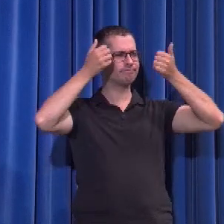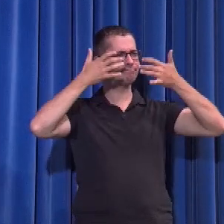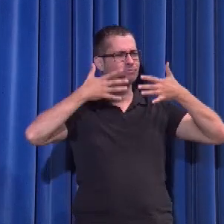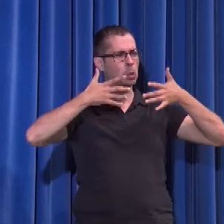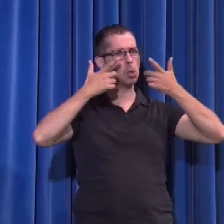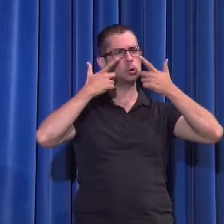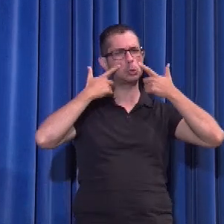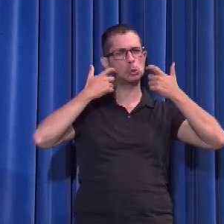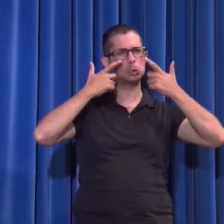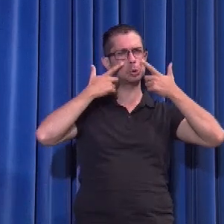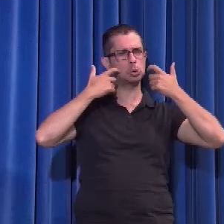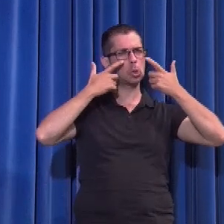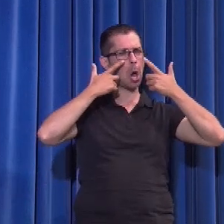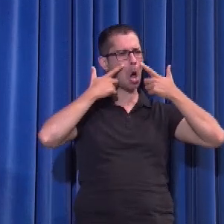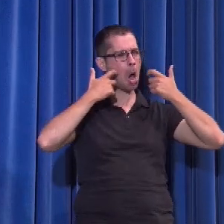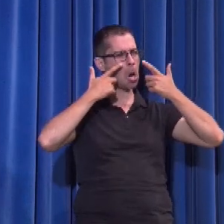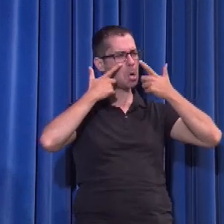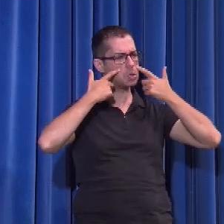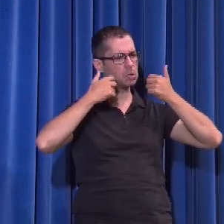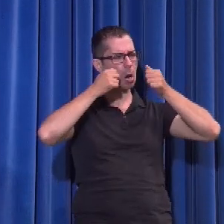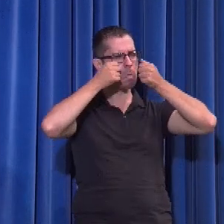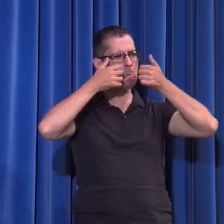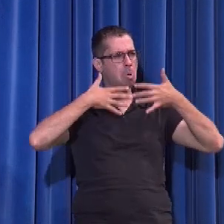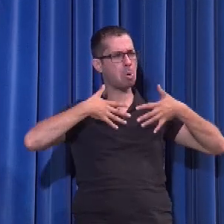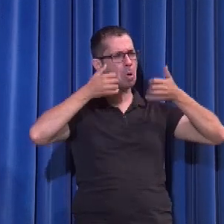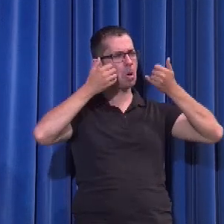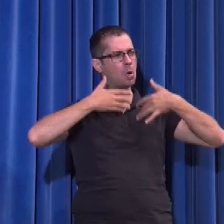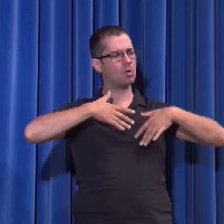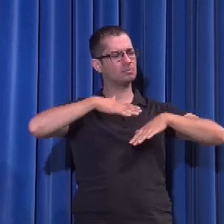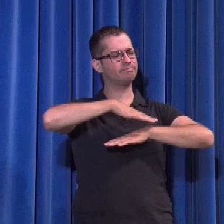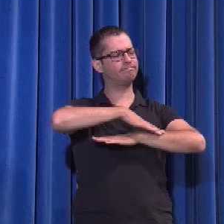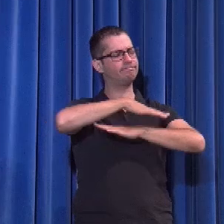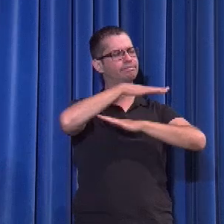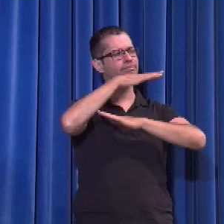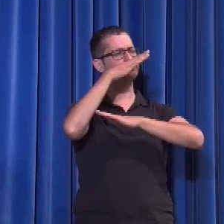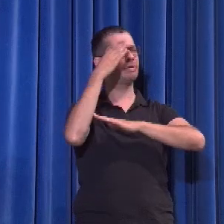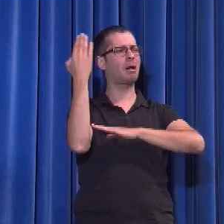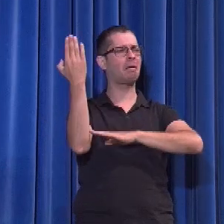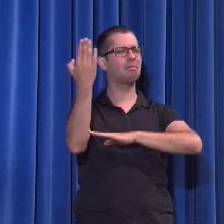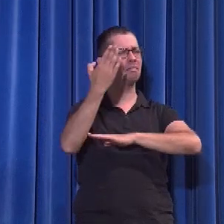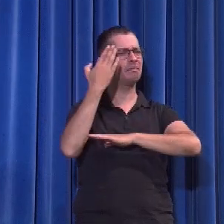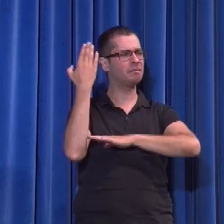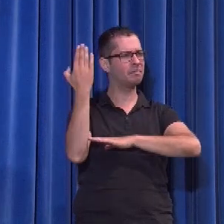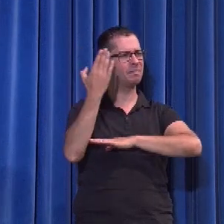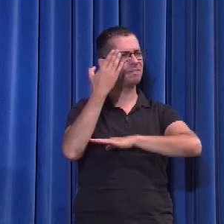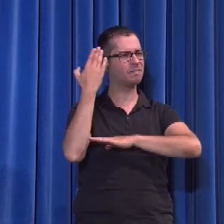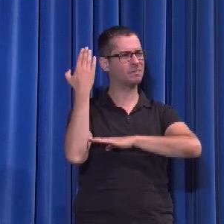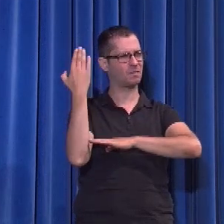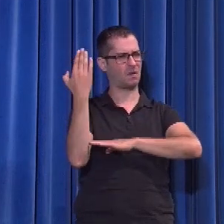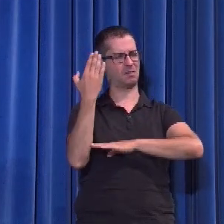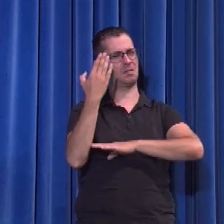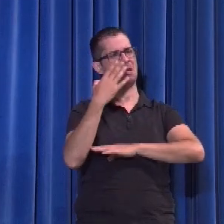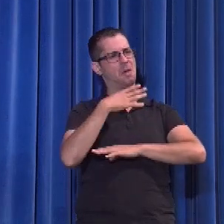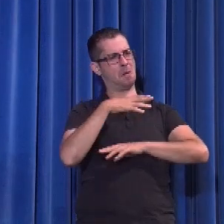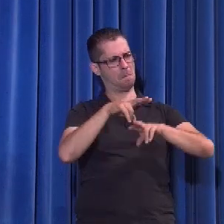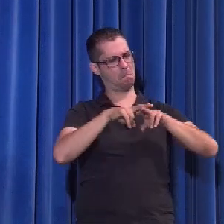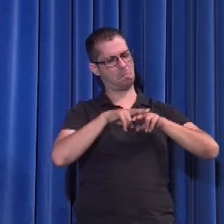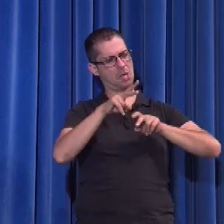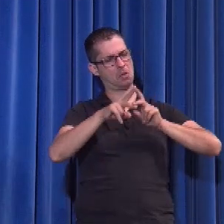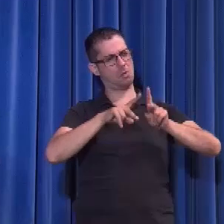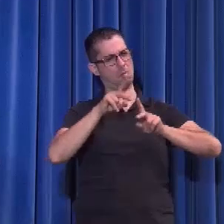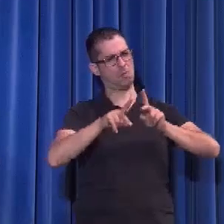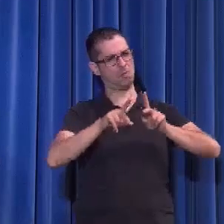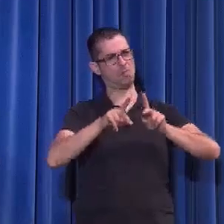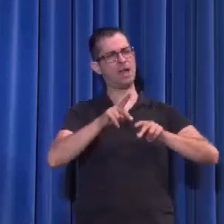de lágrimas. Então choraria de dia e de noite os mortos da filha do meu povo. Esse profeta